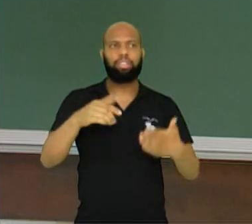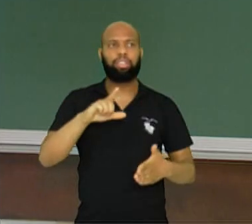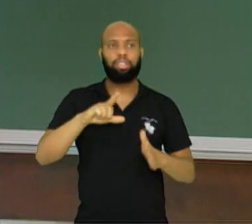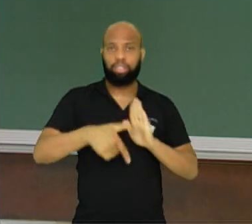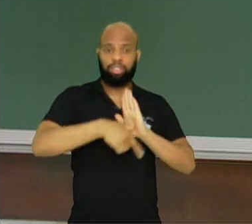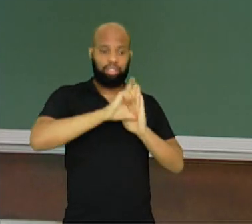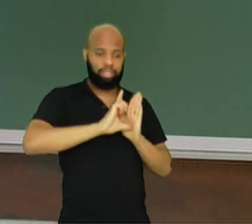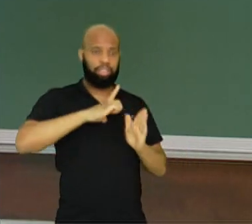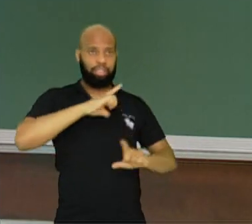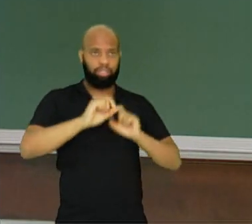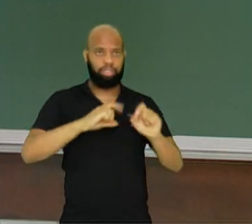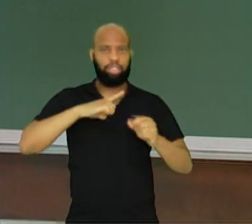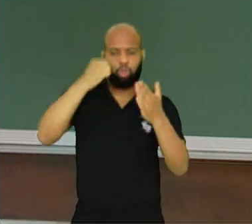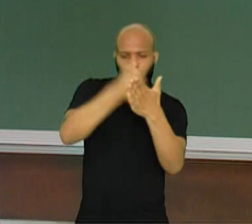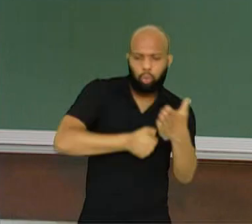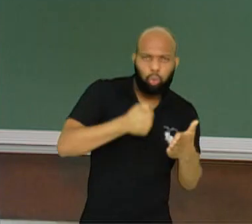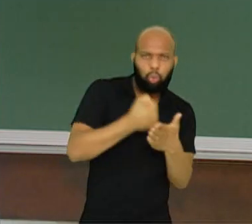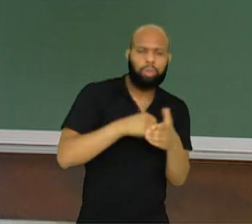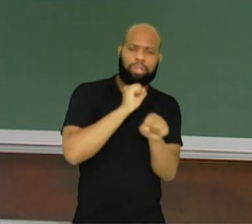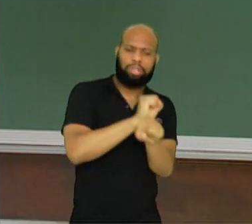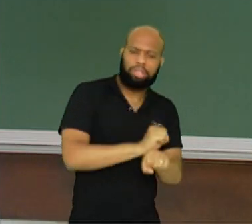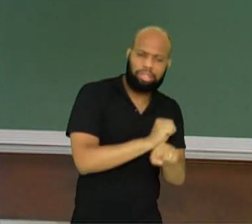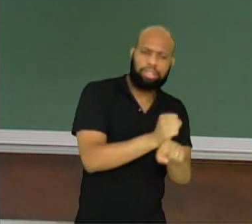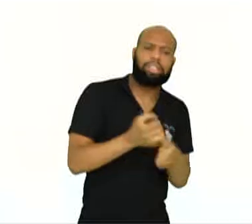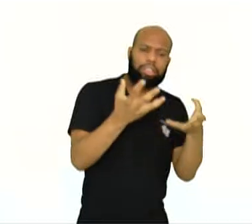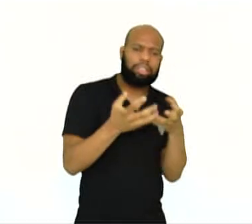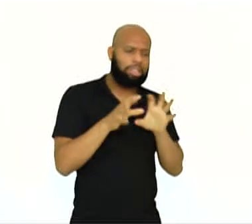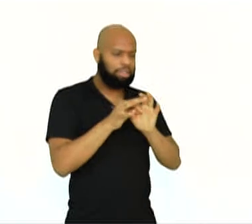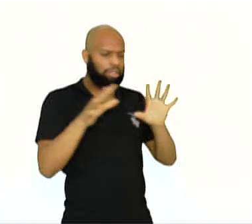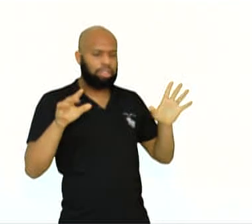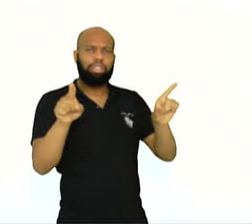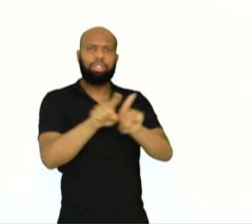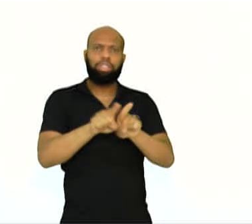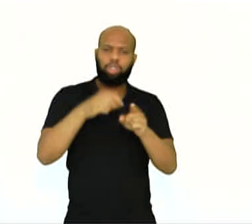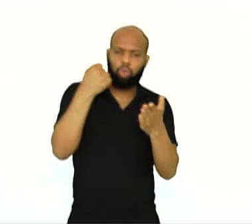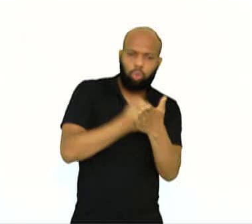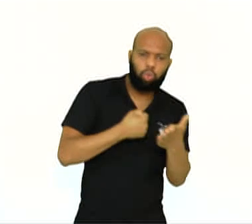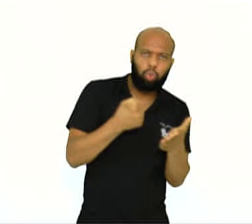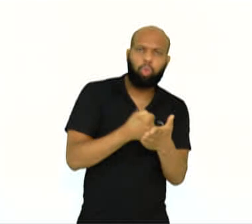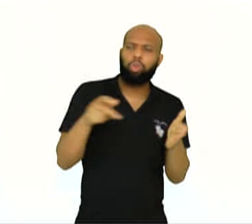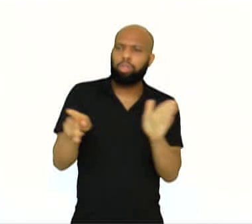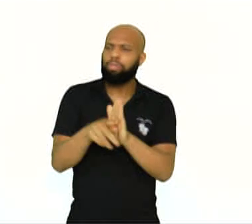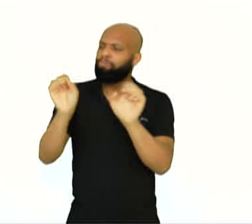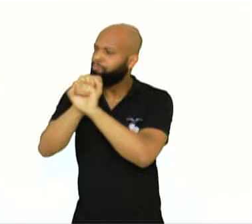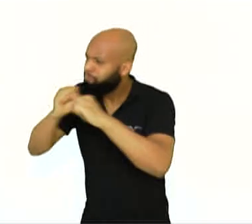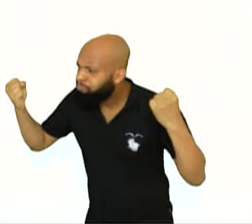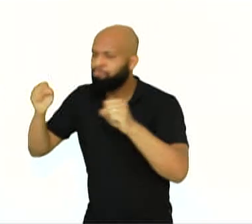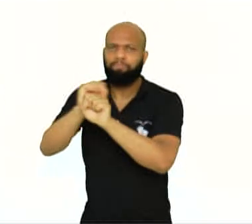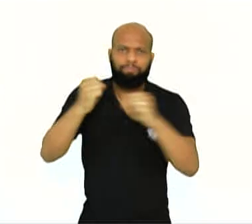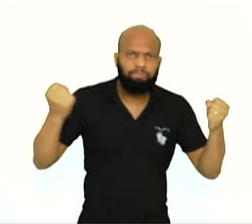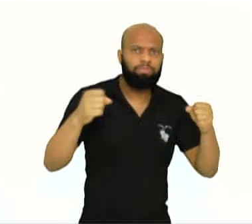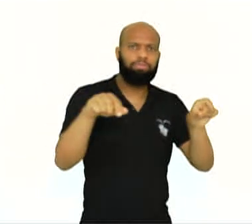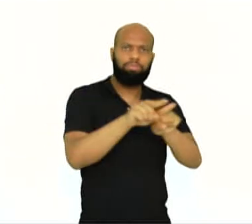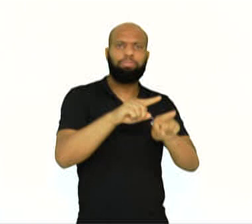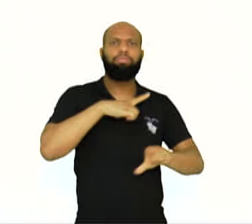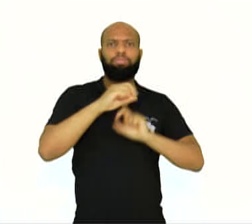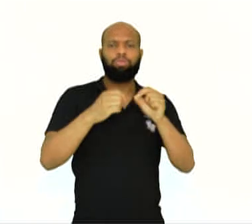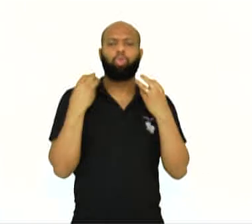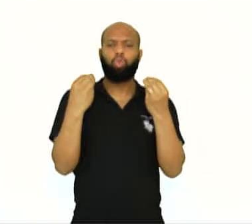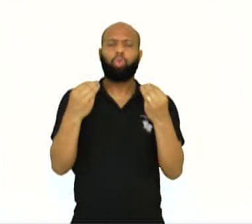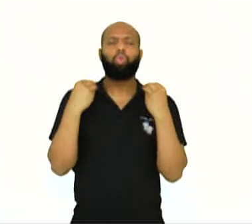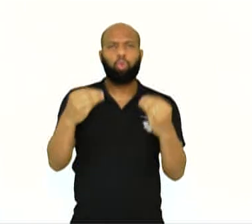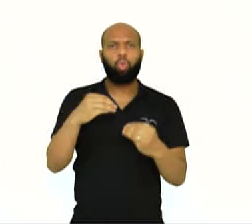antes disso nós tivemos lutas dos escravizados pela sua liberdade, a luta abolicionista, nós tivemos também como é que